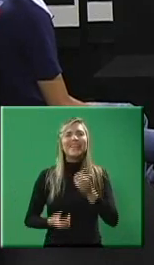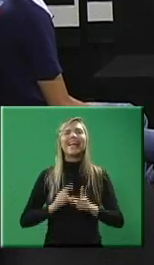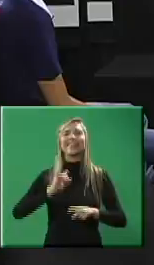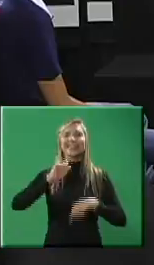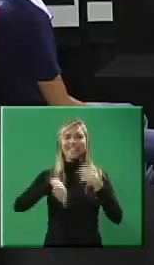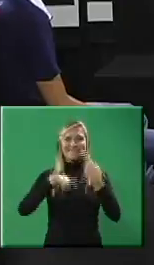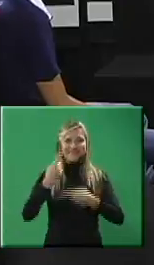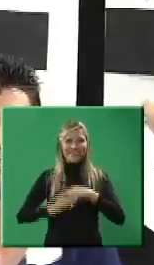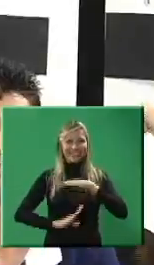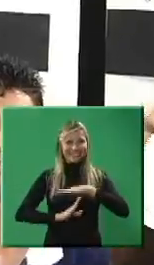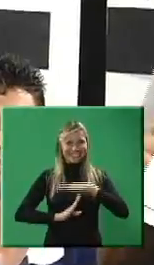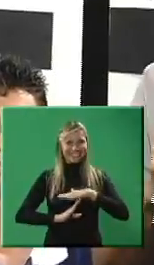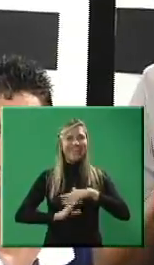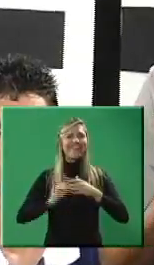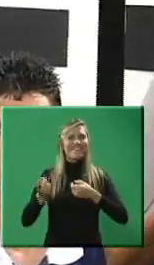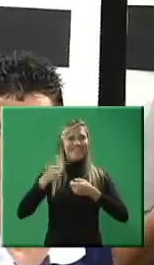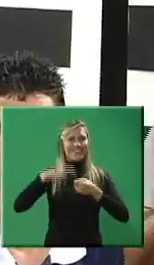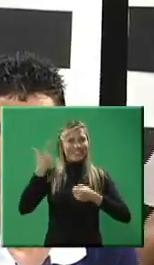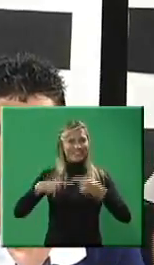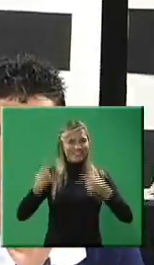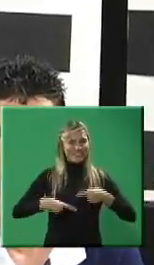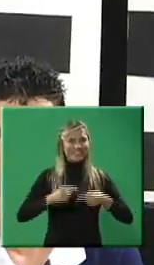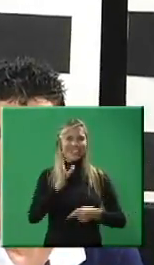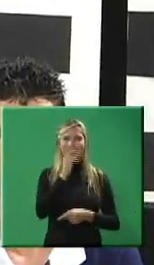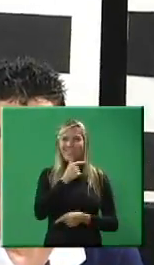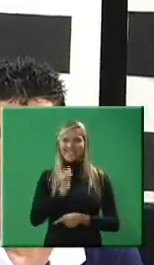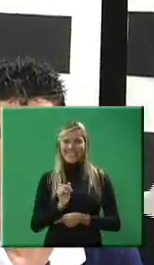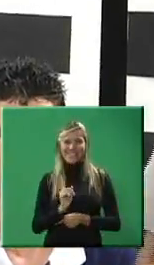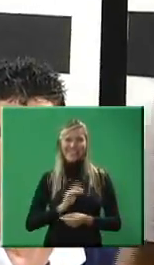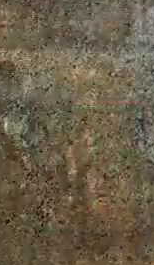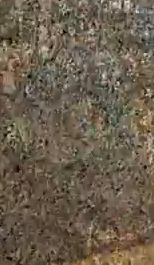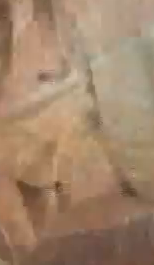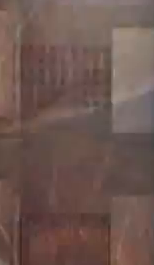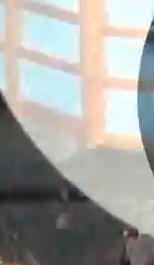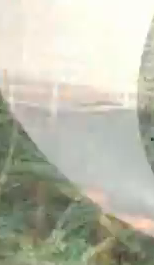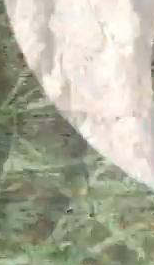continua essa discussão daqui a pouquinho no próximo bloco. Não demora não. Até.